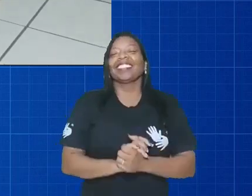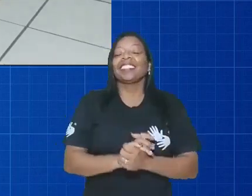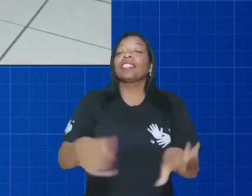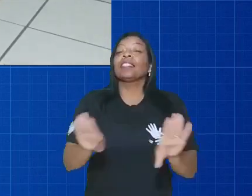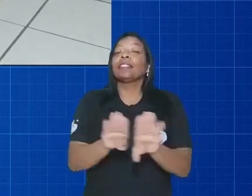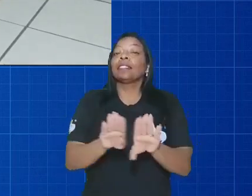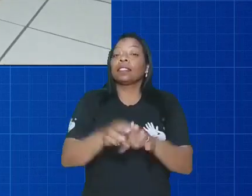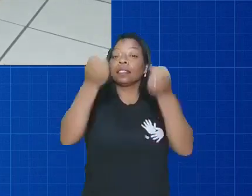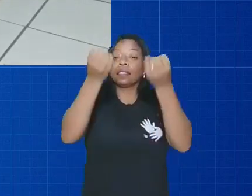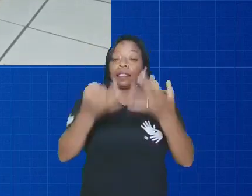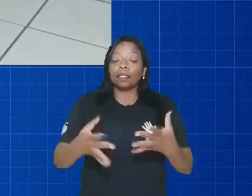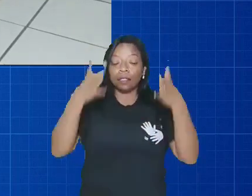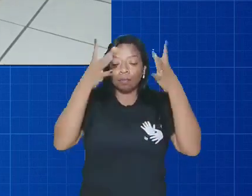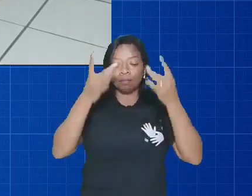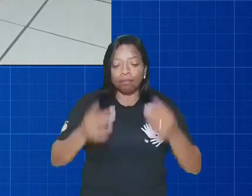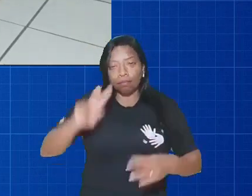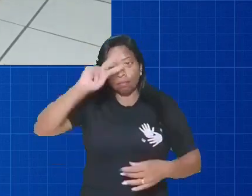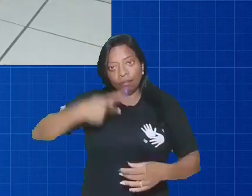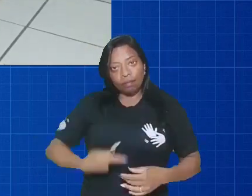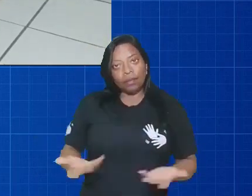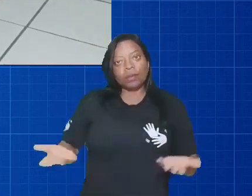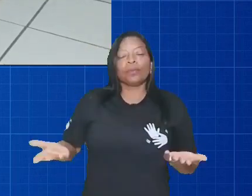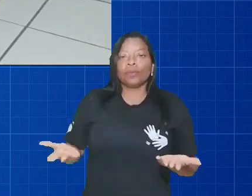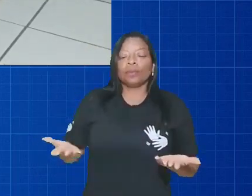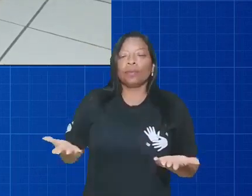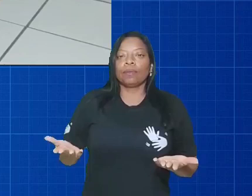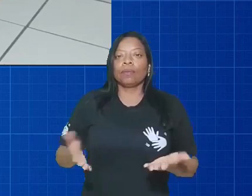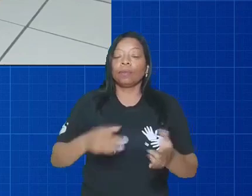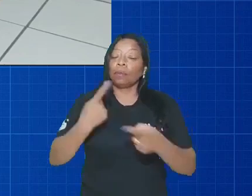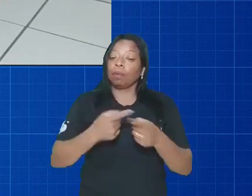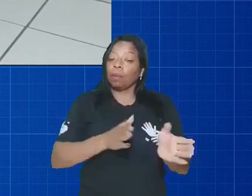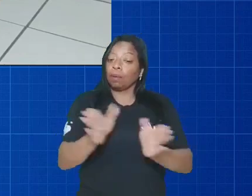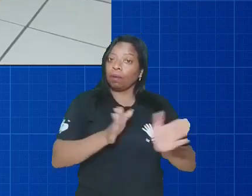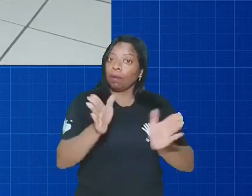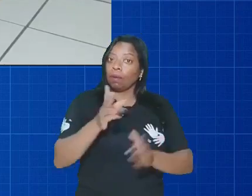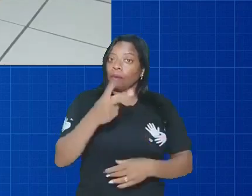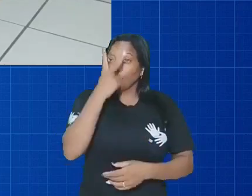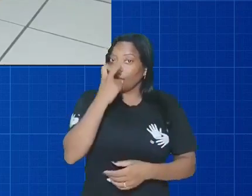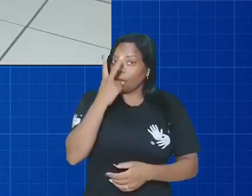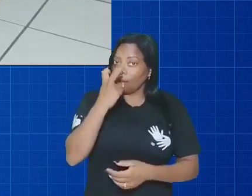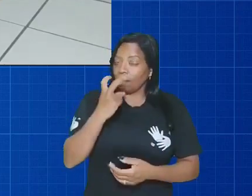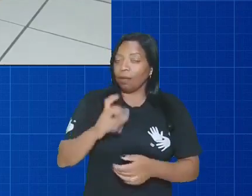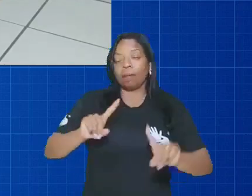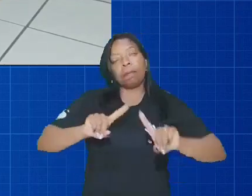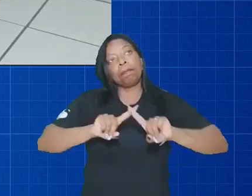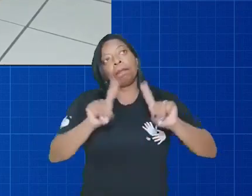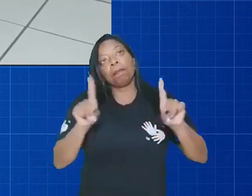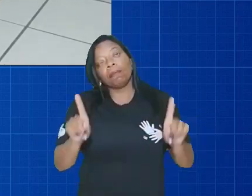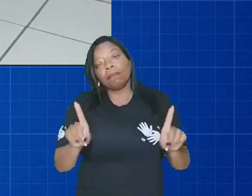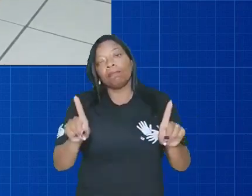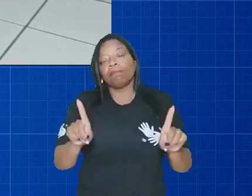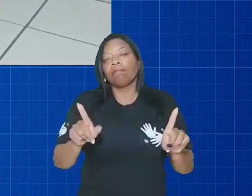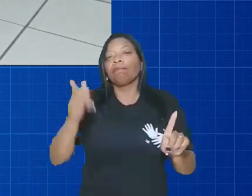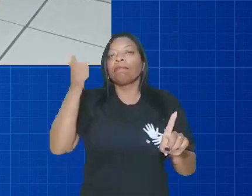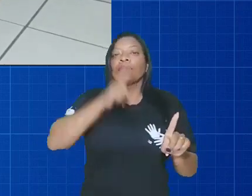sinais. A audiodescrição tem ganhado bastante espaço no mundo da acessibilidade, da inclusão há pouco tempo, mas tem